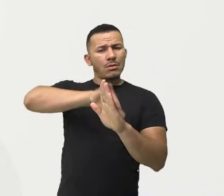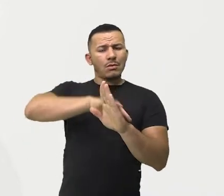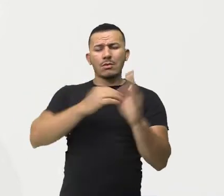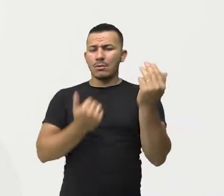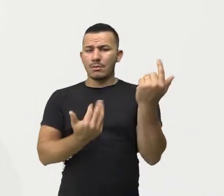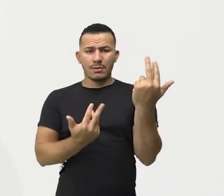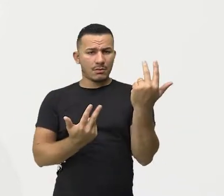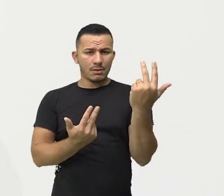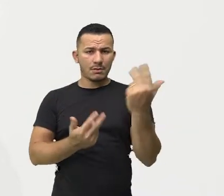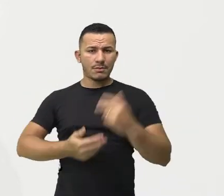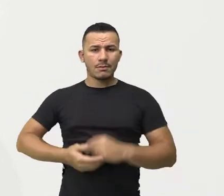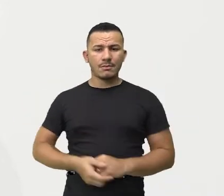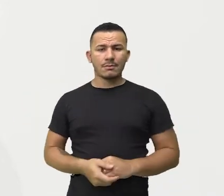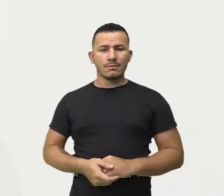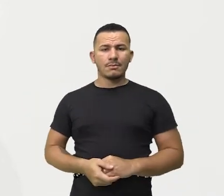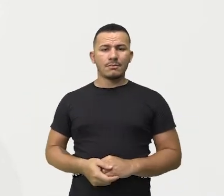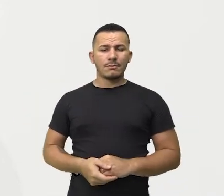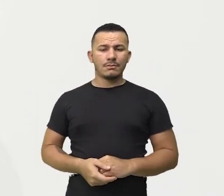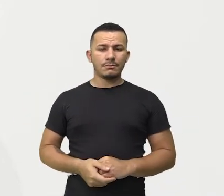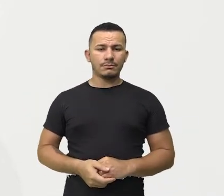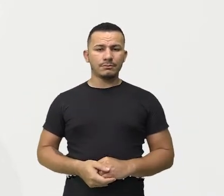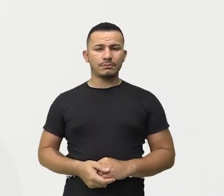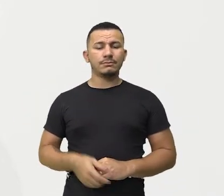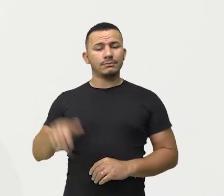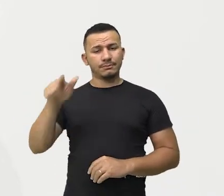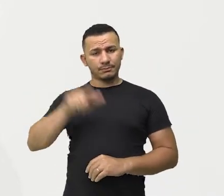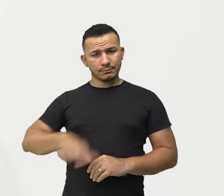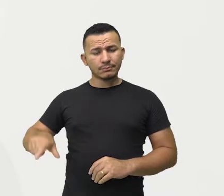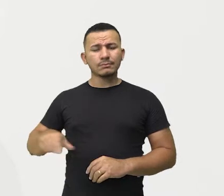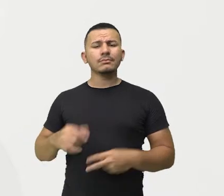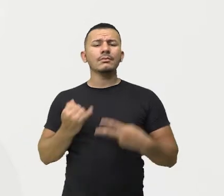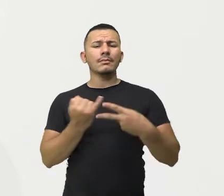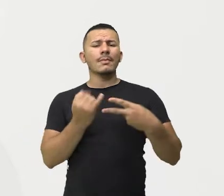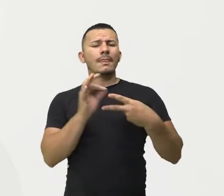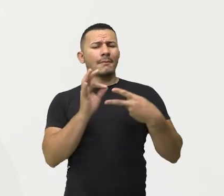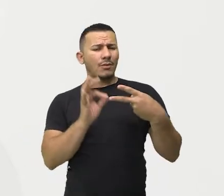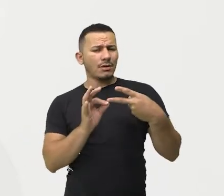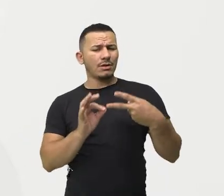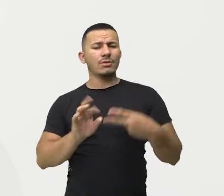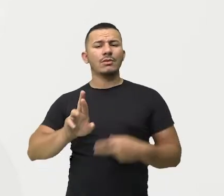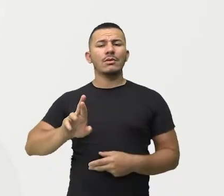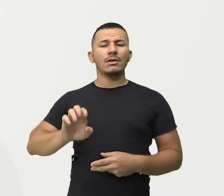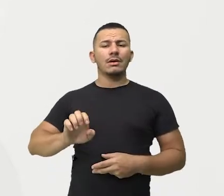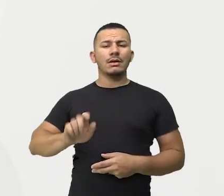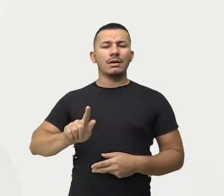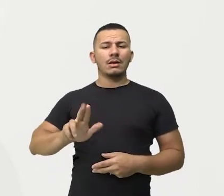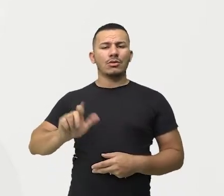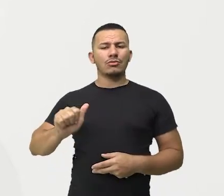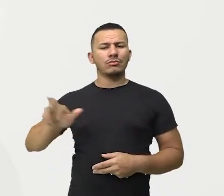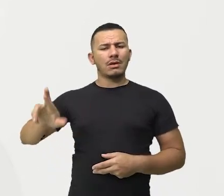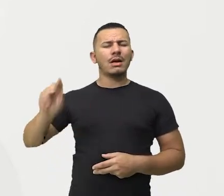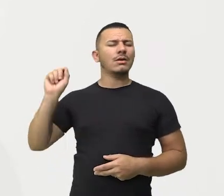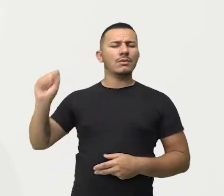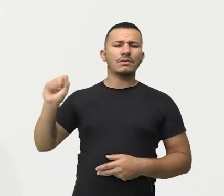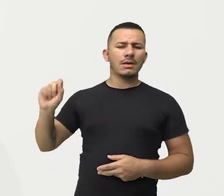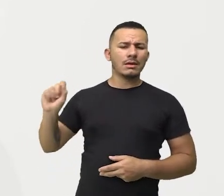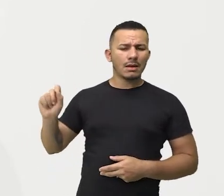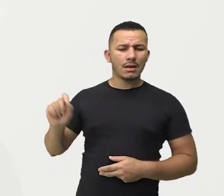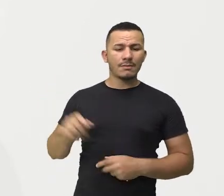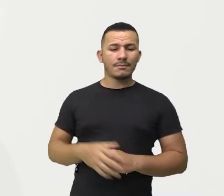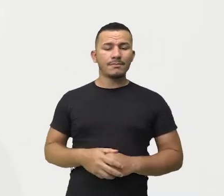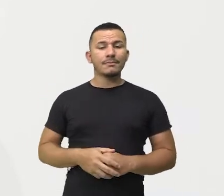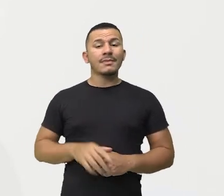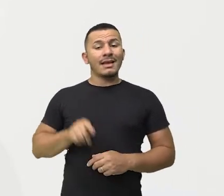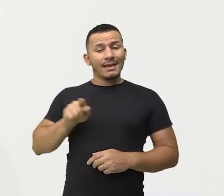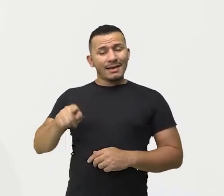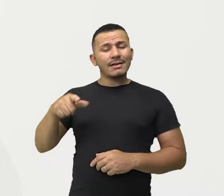desse polígono, beleza? E relembrando, o que é um polígono regular? Ele é um polígono